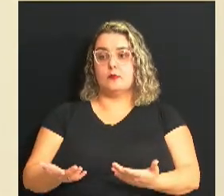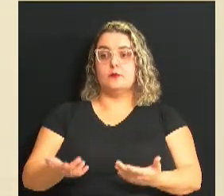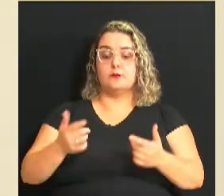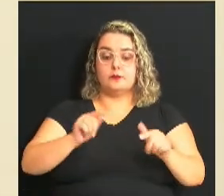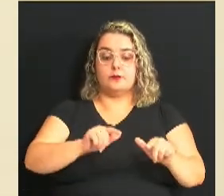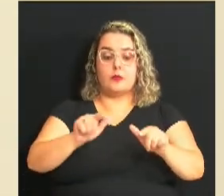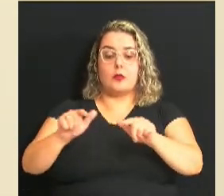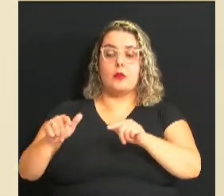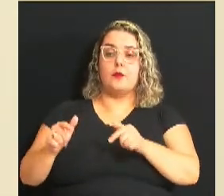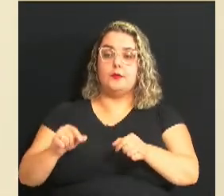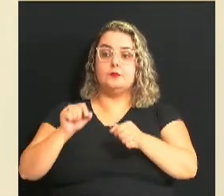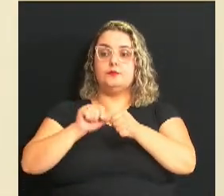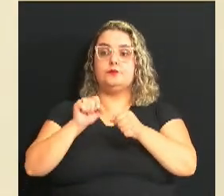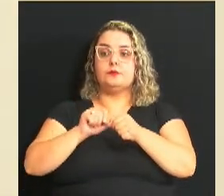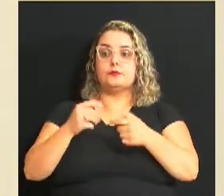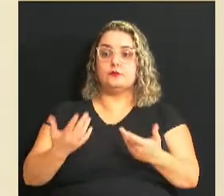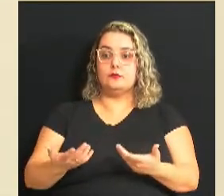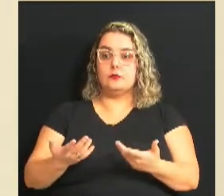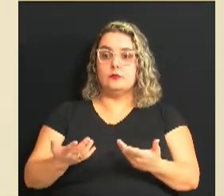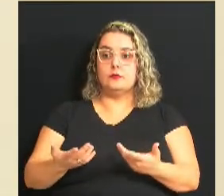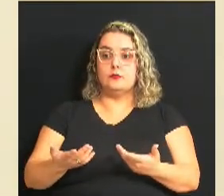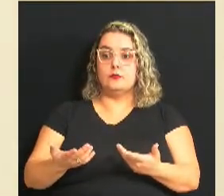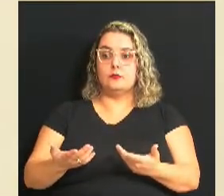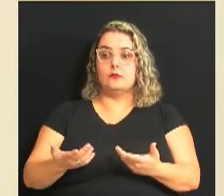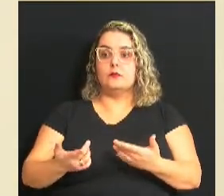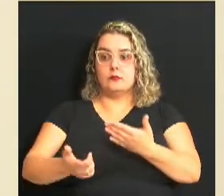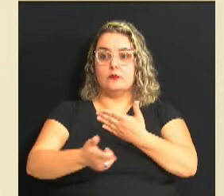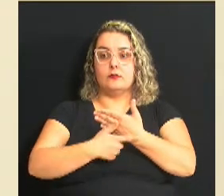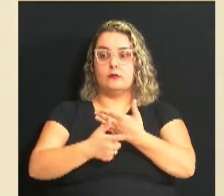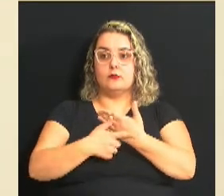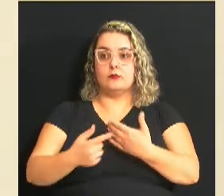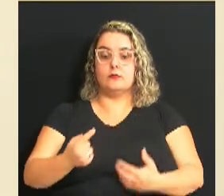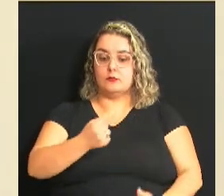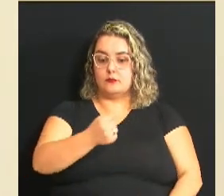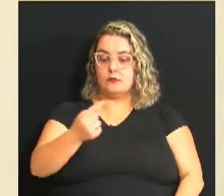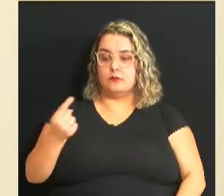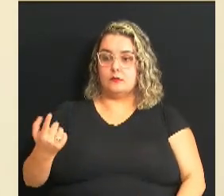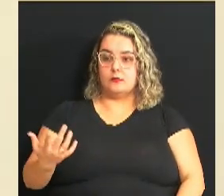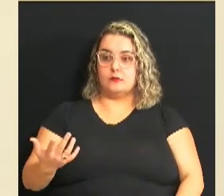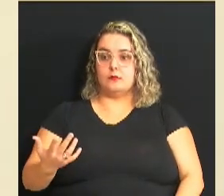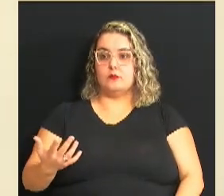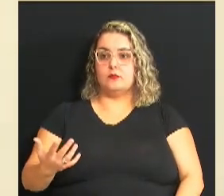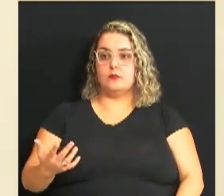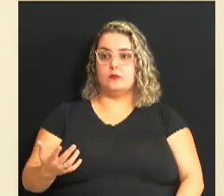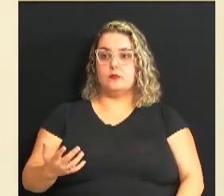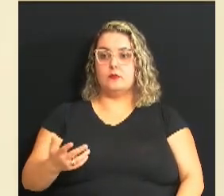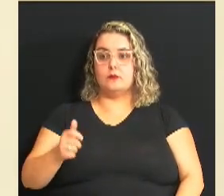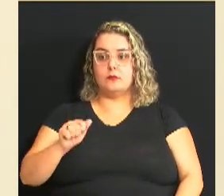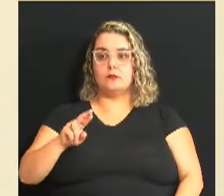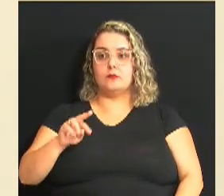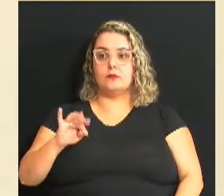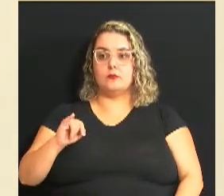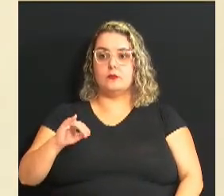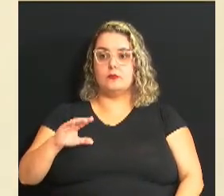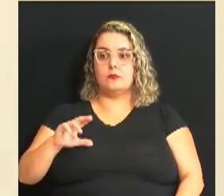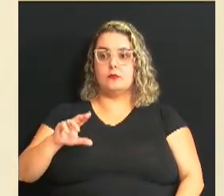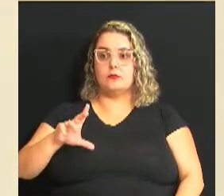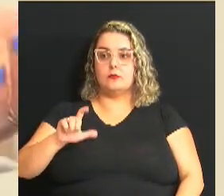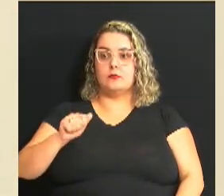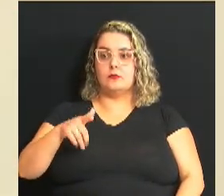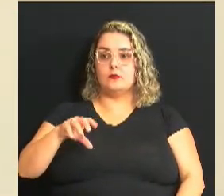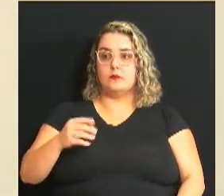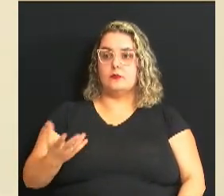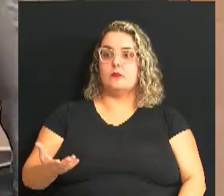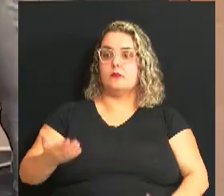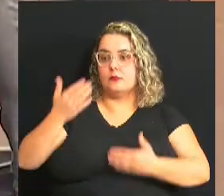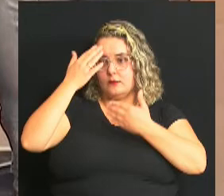a fazerem o seu papel, né? Cada um nessa articulação ter o seu papel. Então, muito obrigado pela oportunidade.